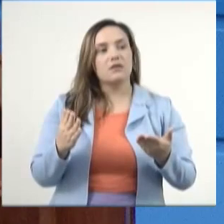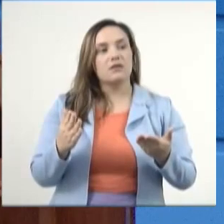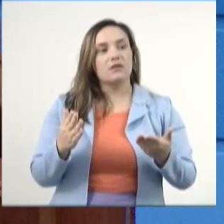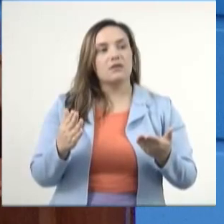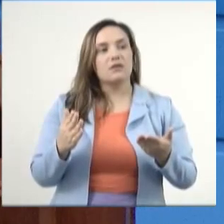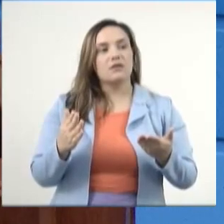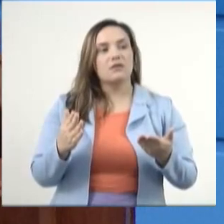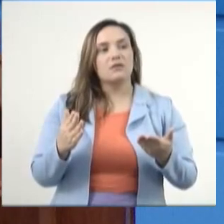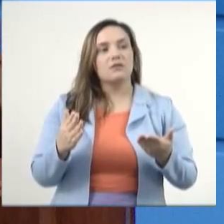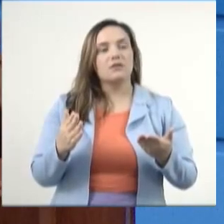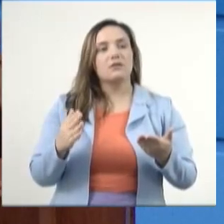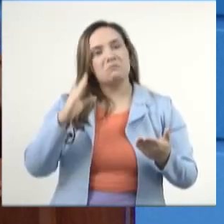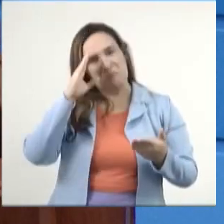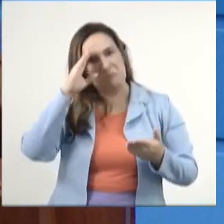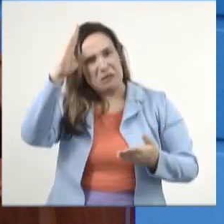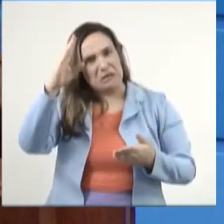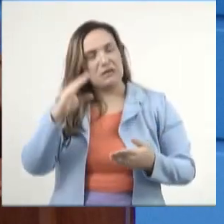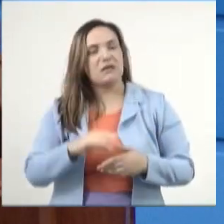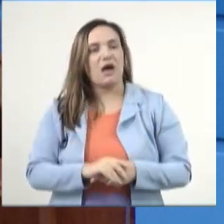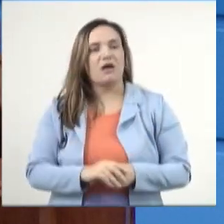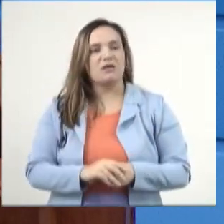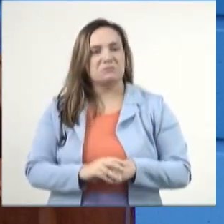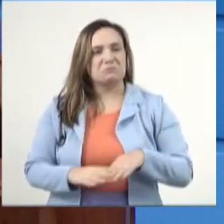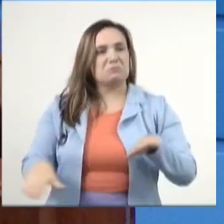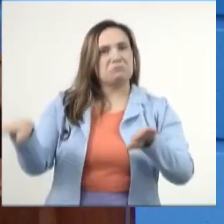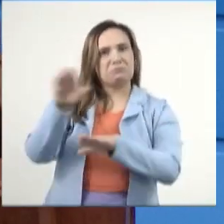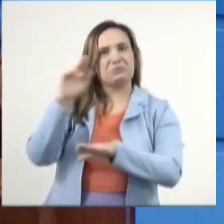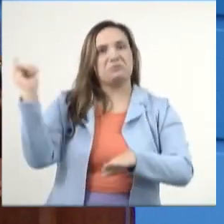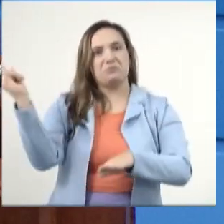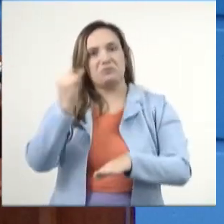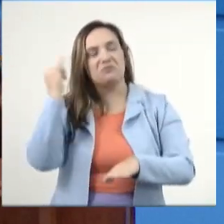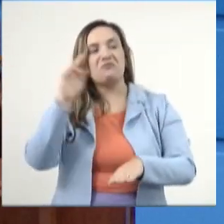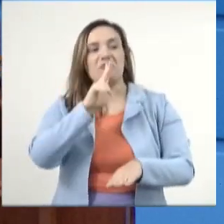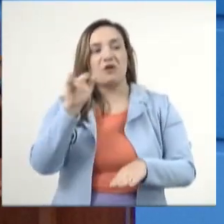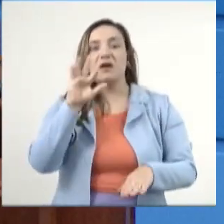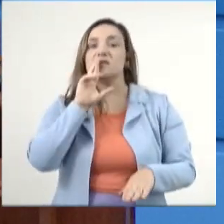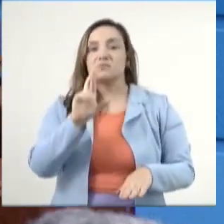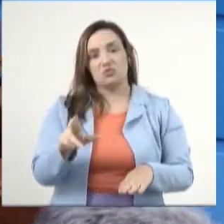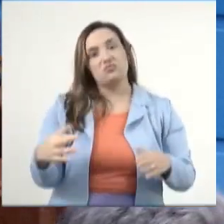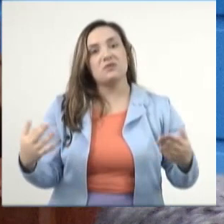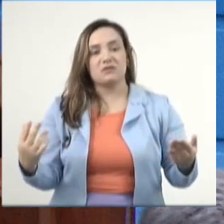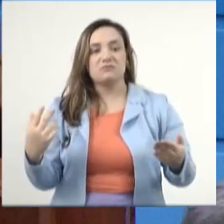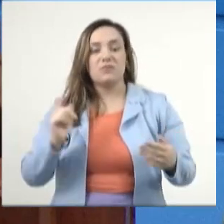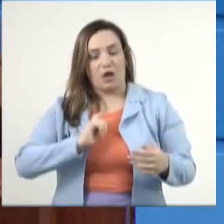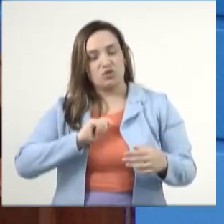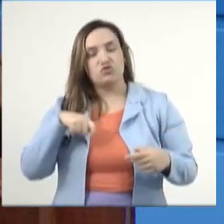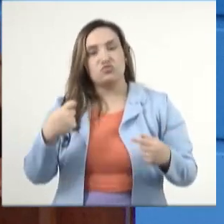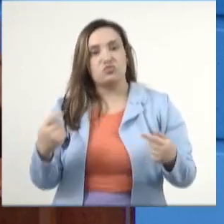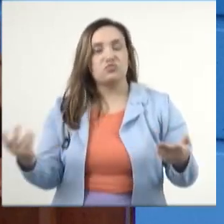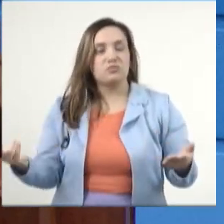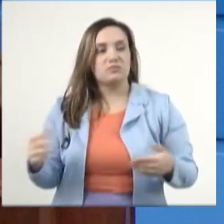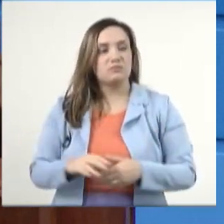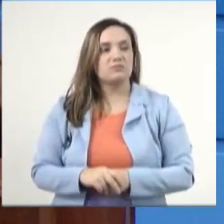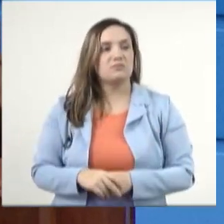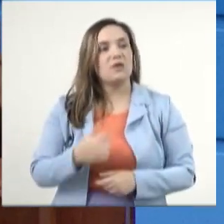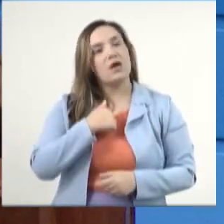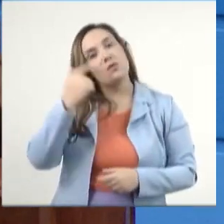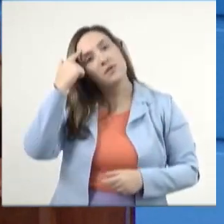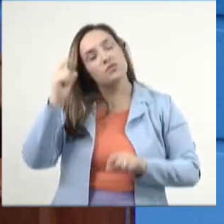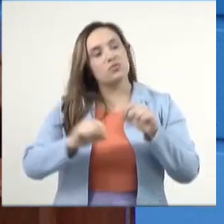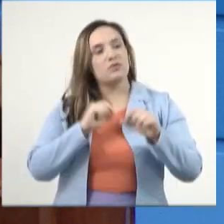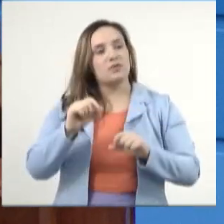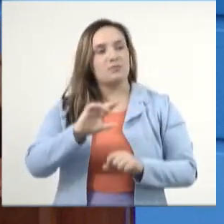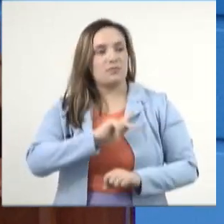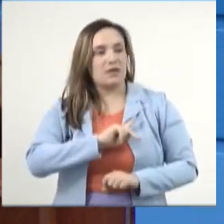inclusive militares de alta patente, vão ter que responder pelos seus atos. Interessante aqui que